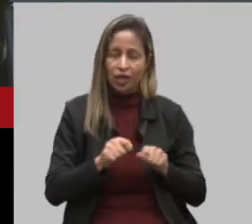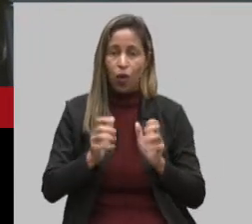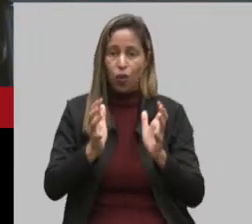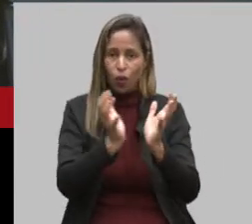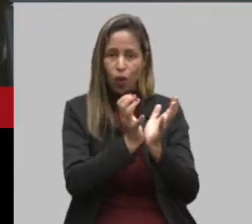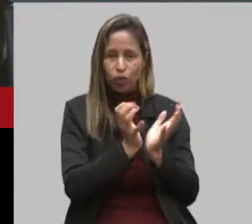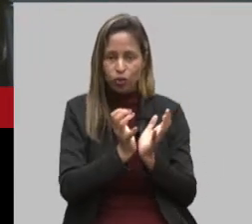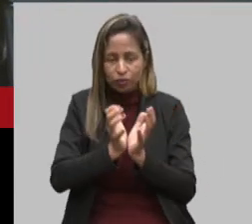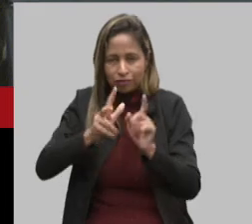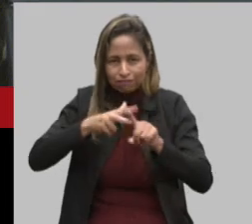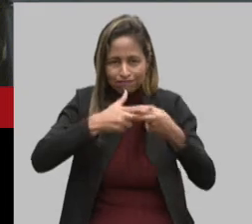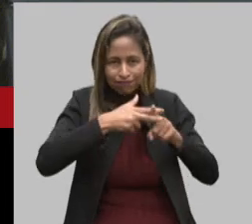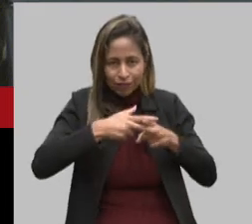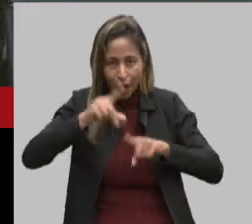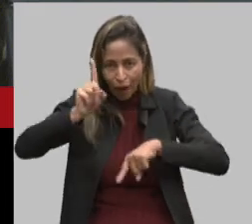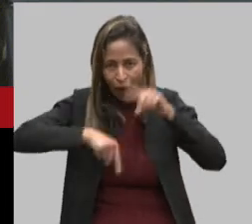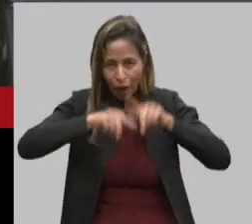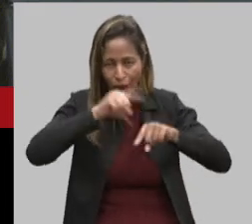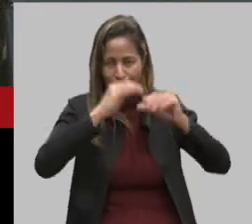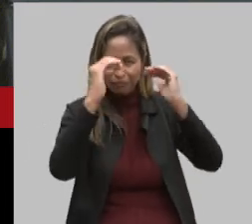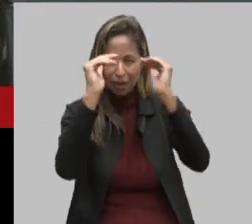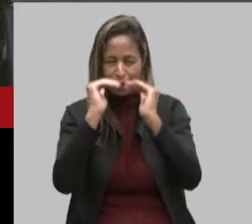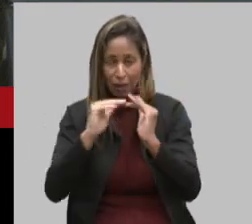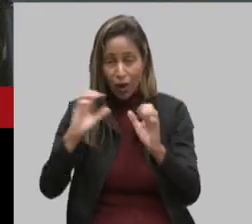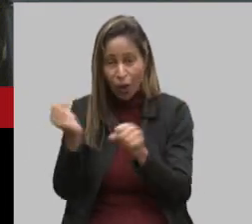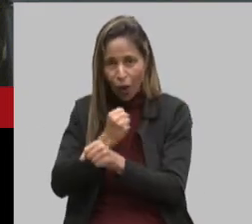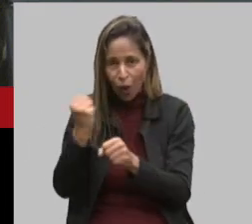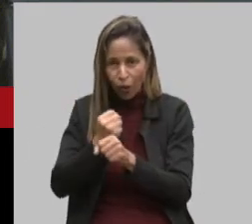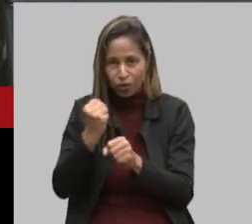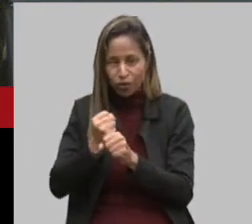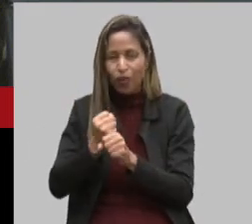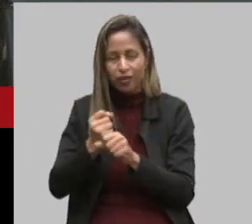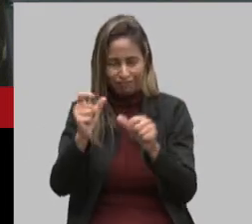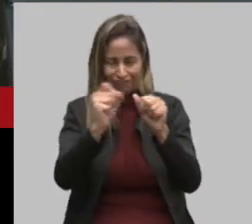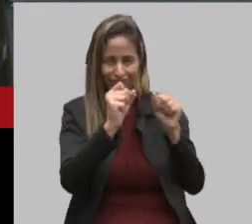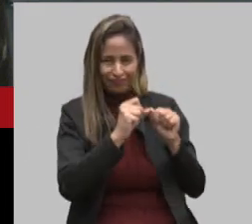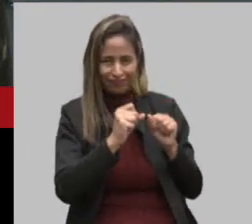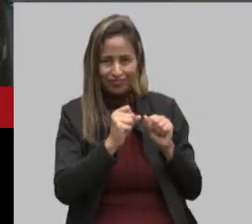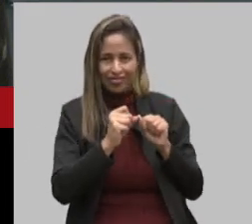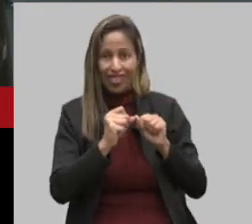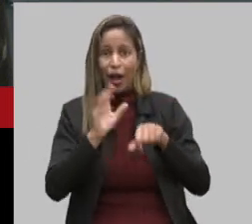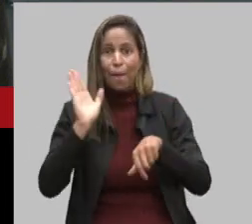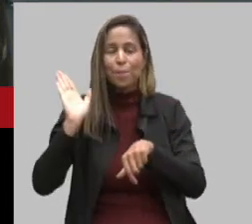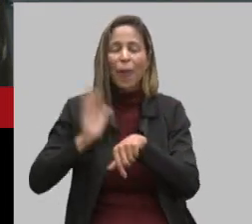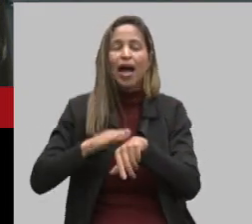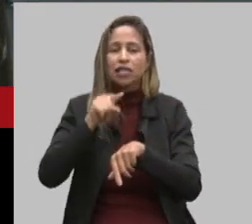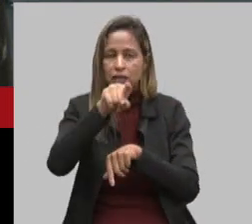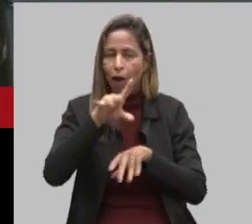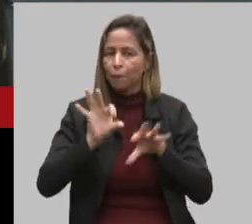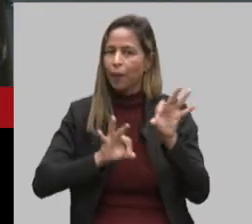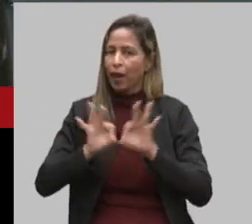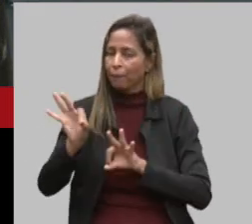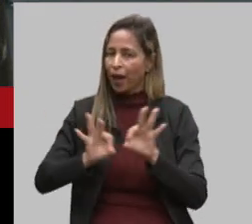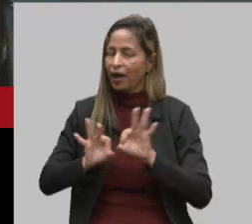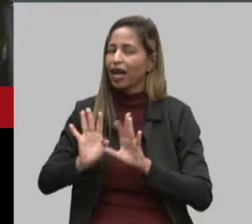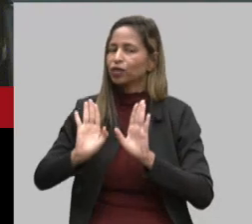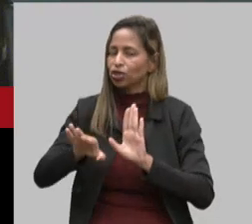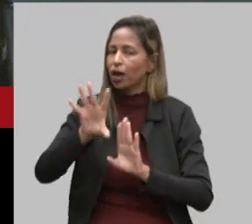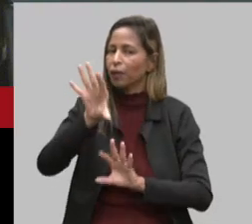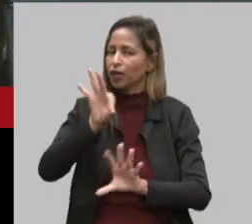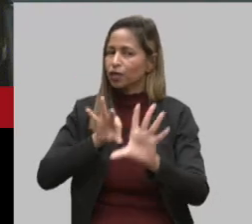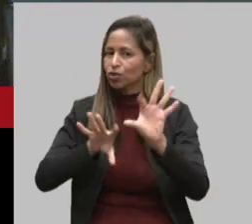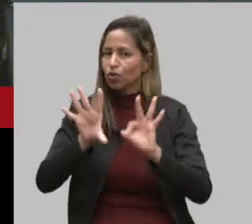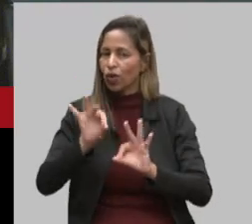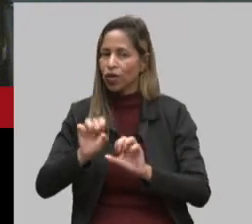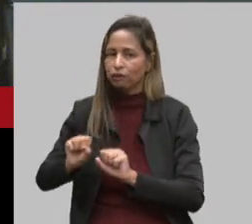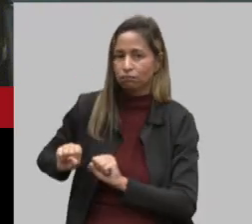ferramentas e conteúdos construíram propostas de ação e estão mais preparados a fazer suas próprias escolhas e a enfrentar